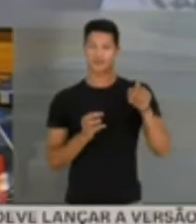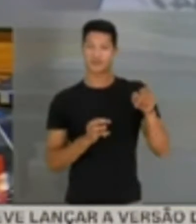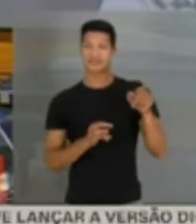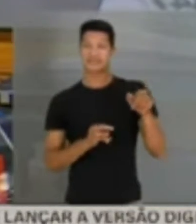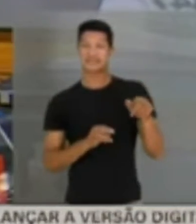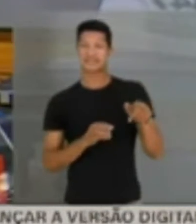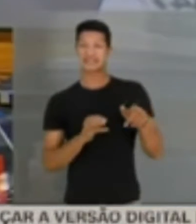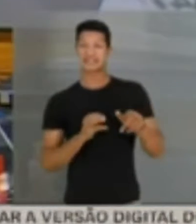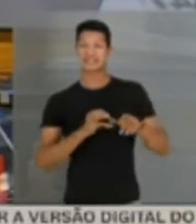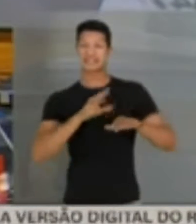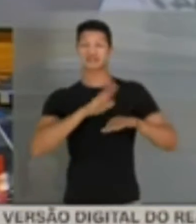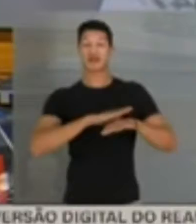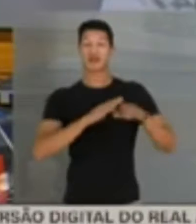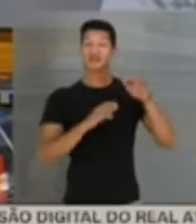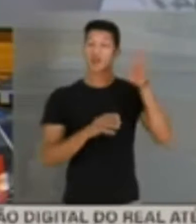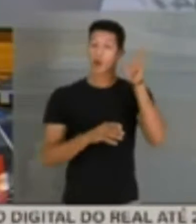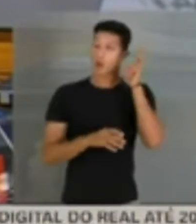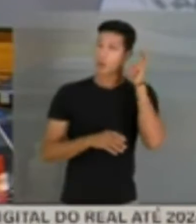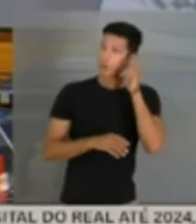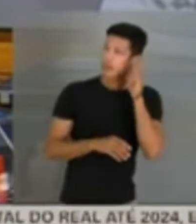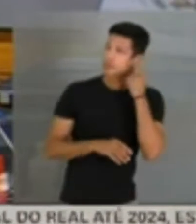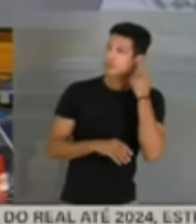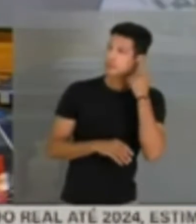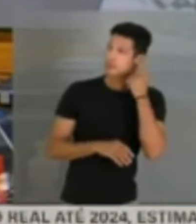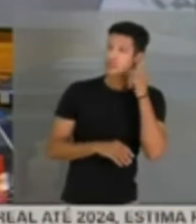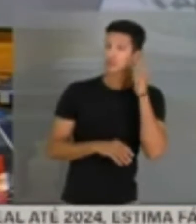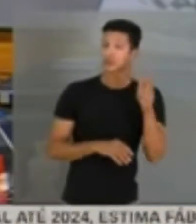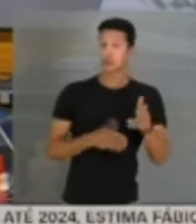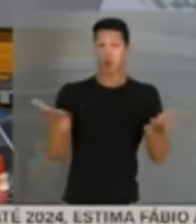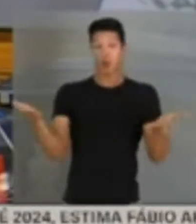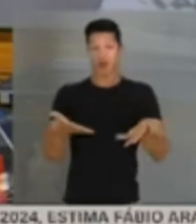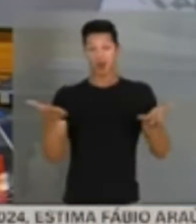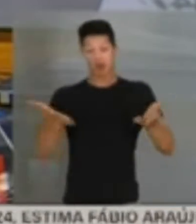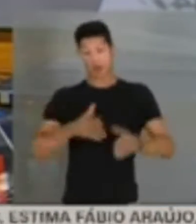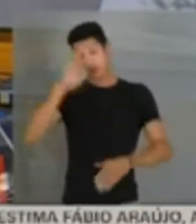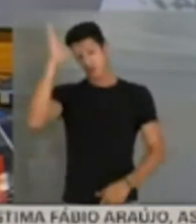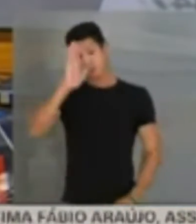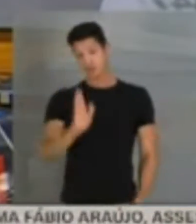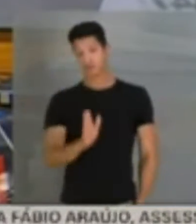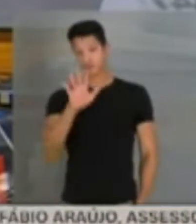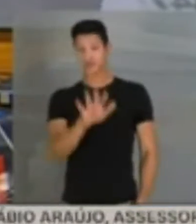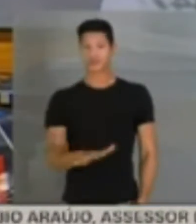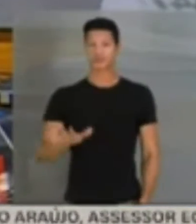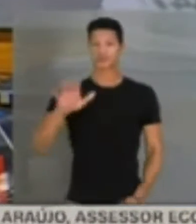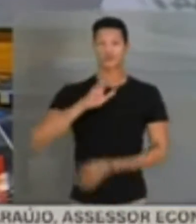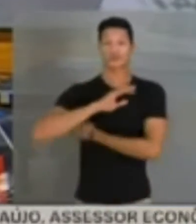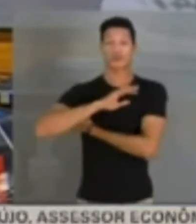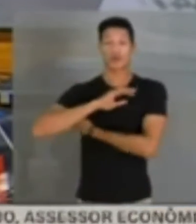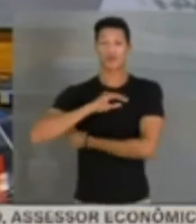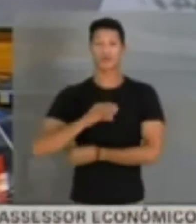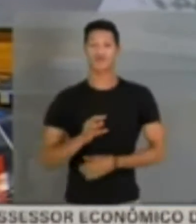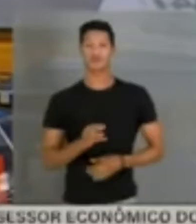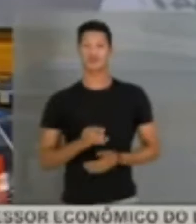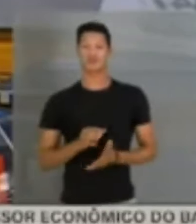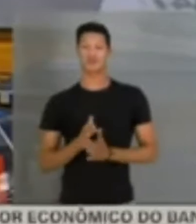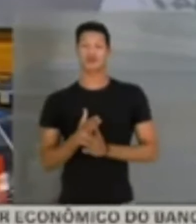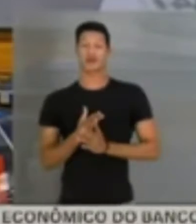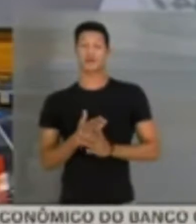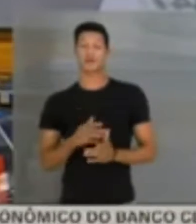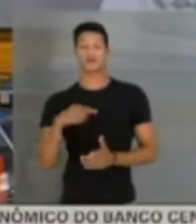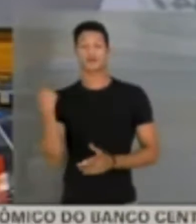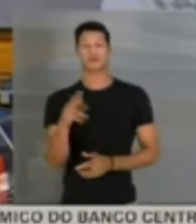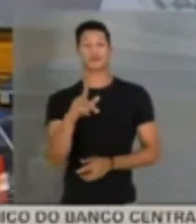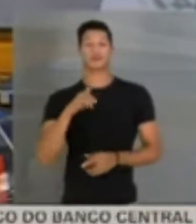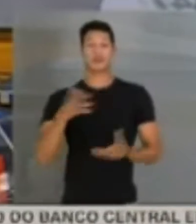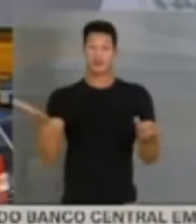ele se faz ouvido, como está sendo agora no Brasil. Foi o tempo em